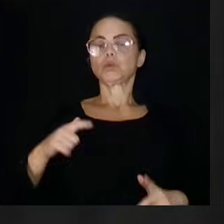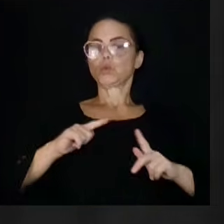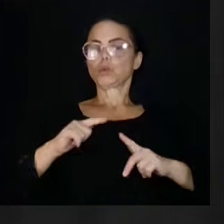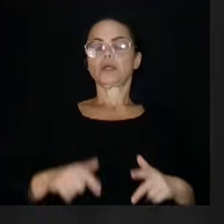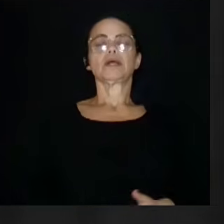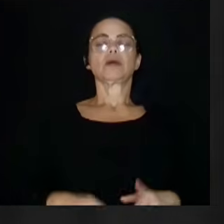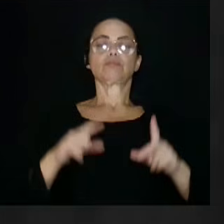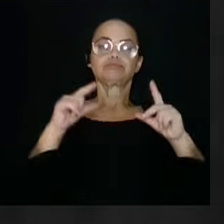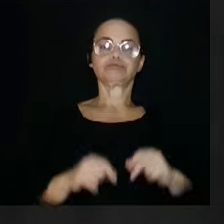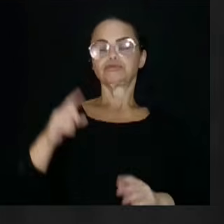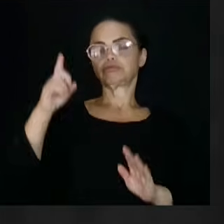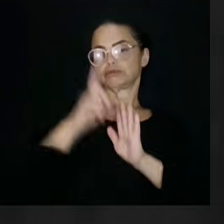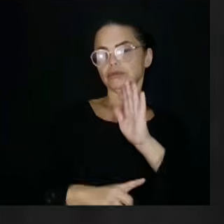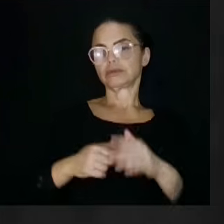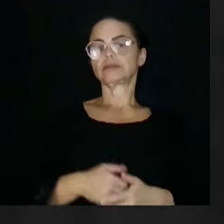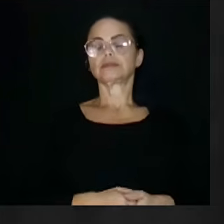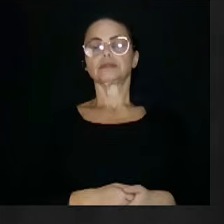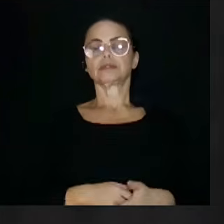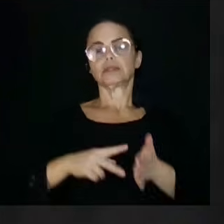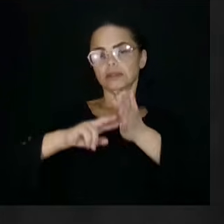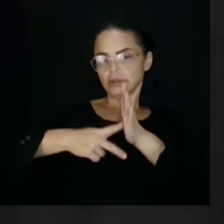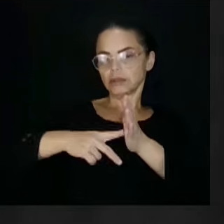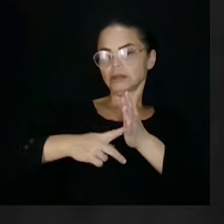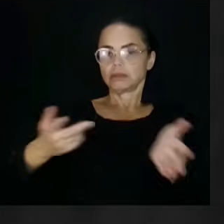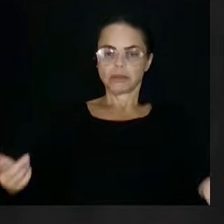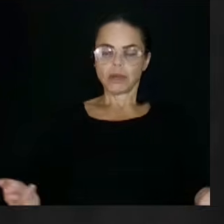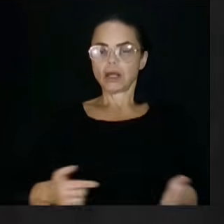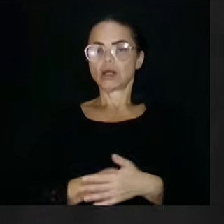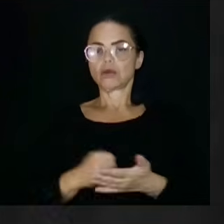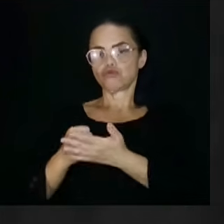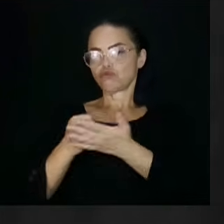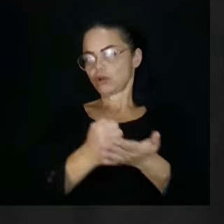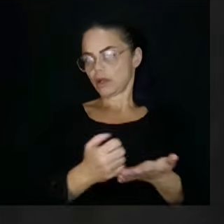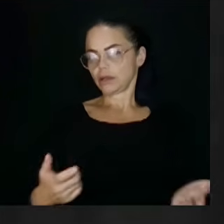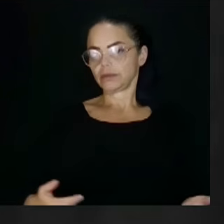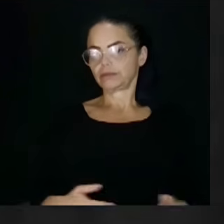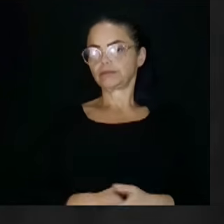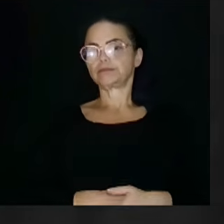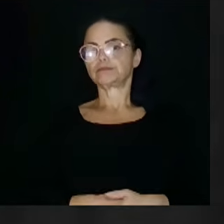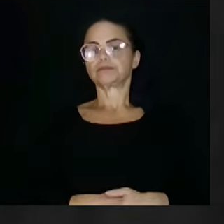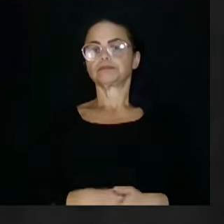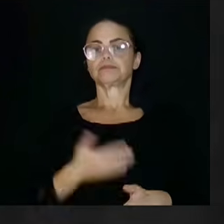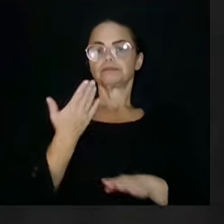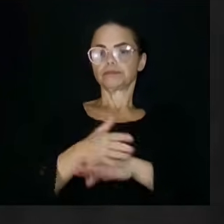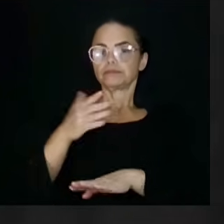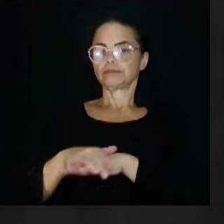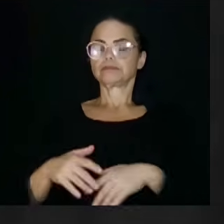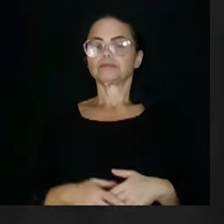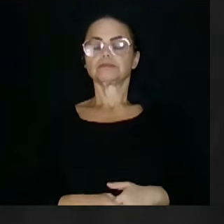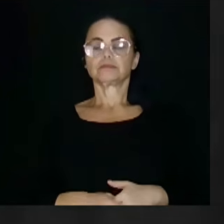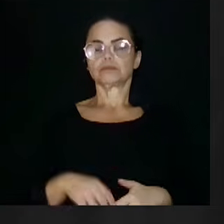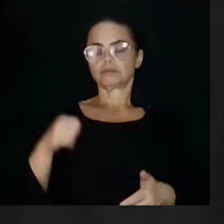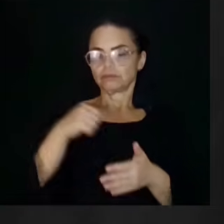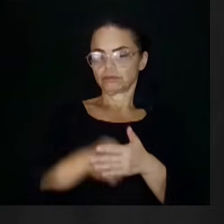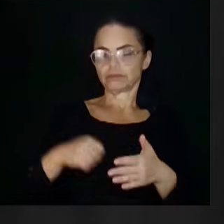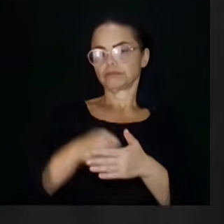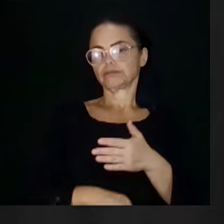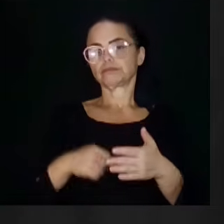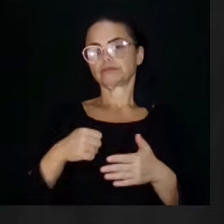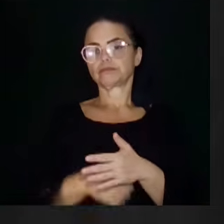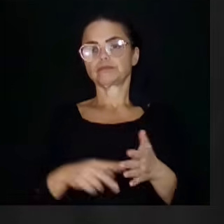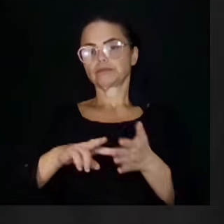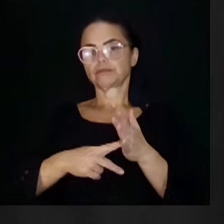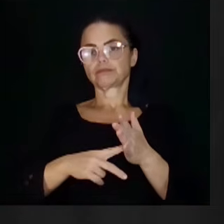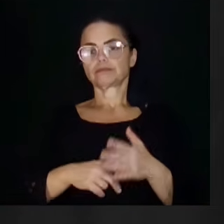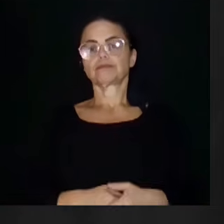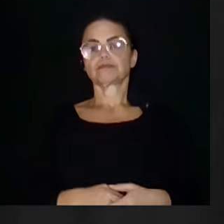E o sindicato, ele está aí para isso, né? O sindicato ele faz parte, então todas as lutas, e não é só o sindicato dos municipais, eu acho